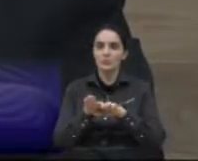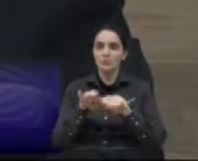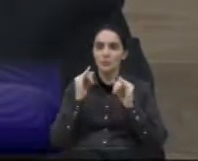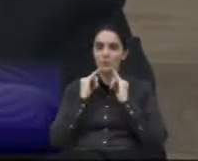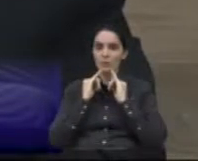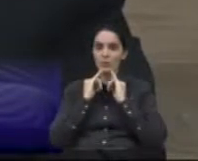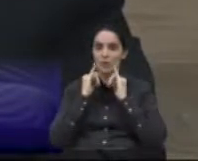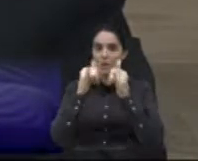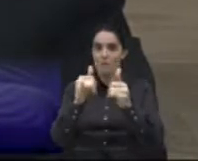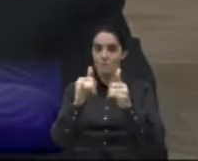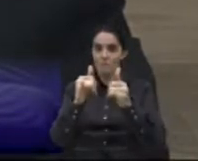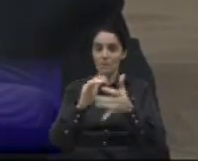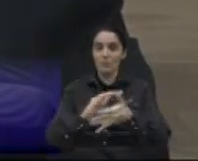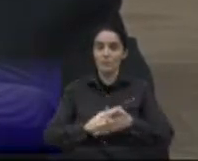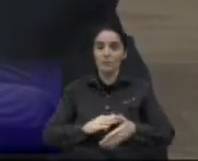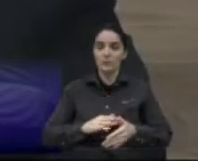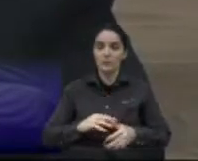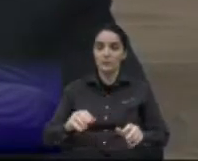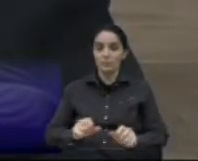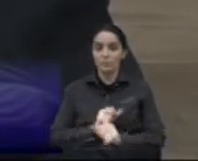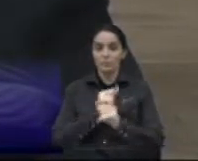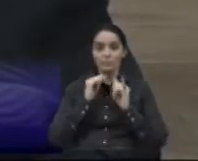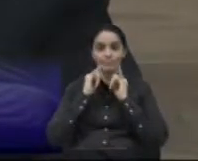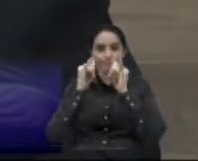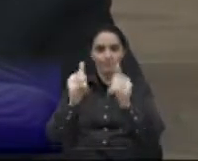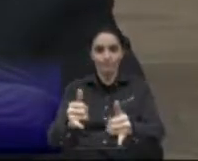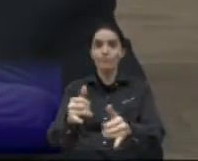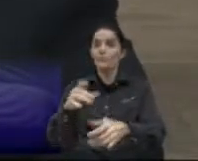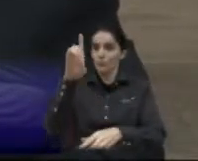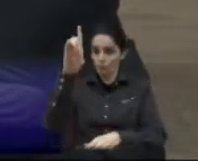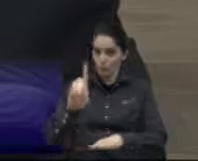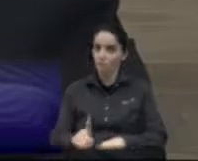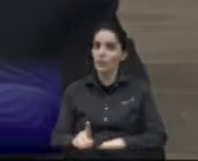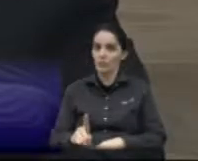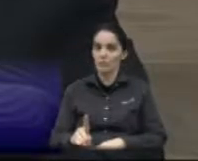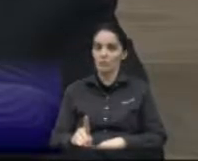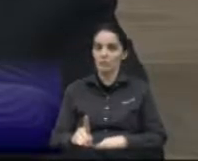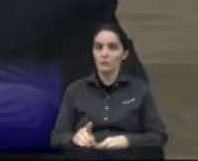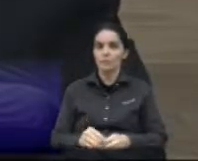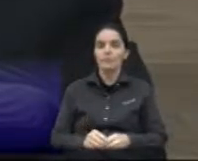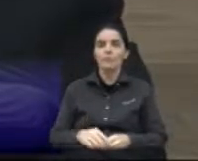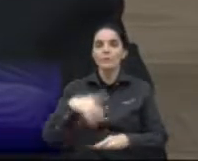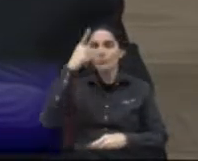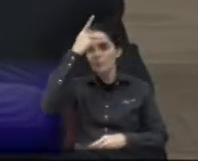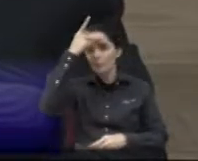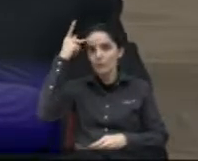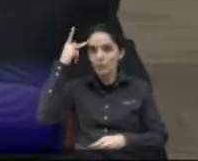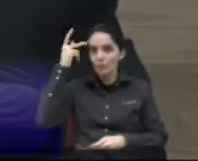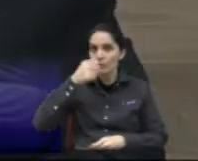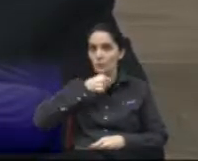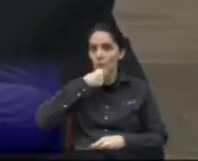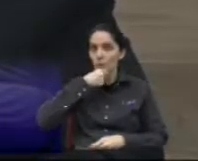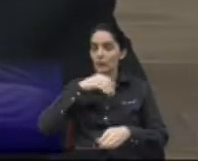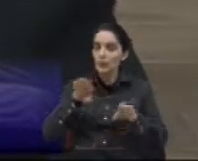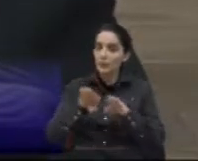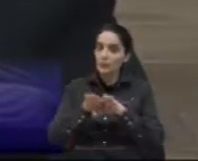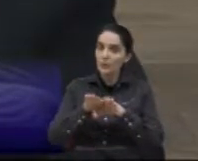informação e a divulgação desse direito às pessoas idosas e às pessoas